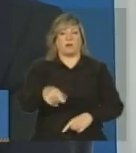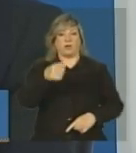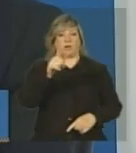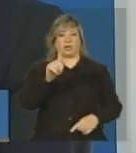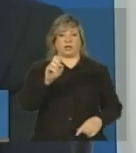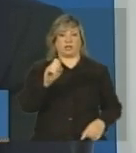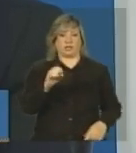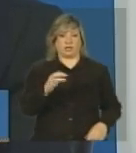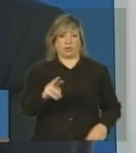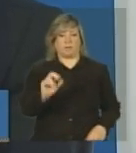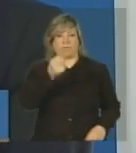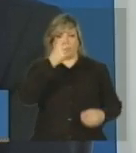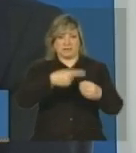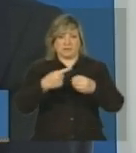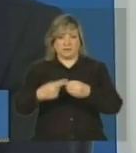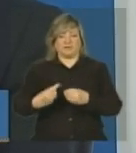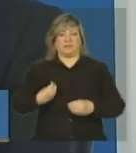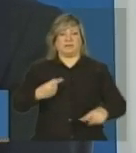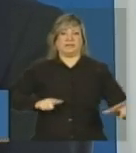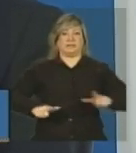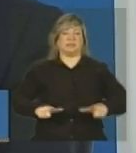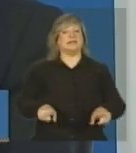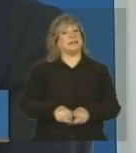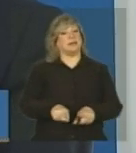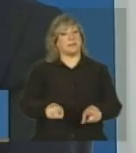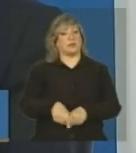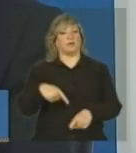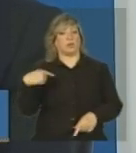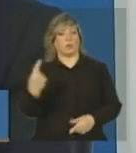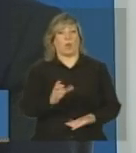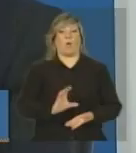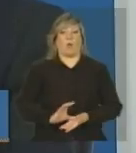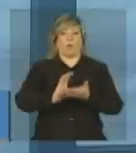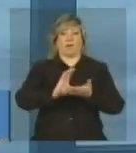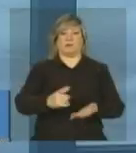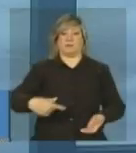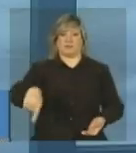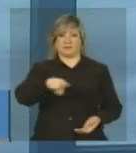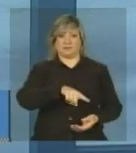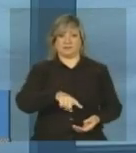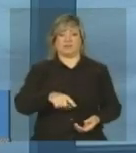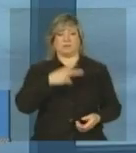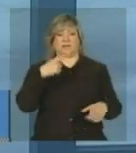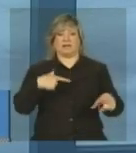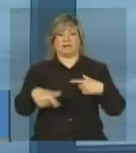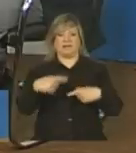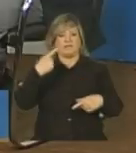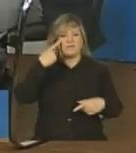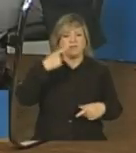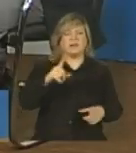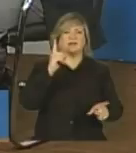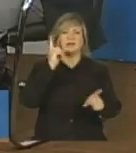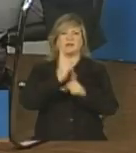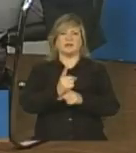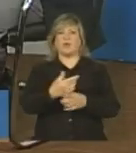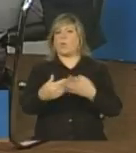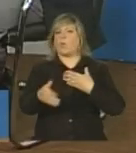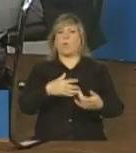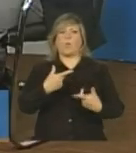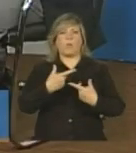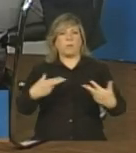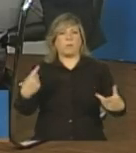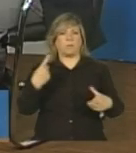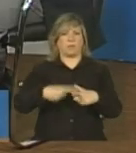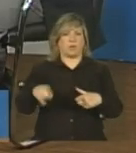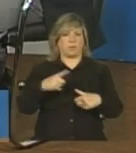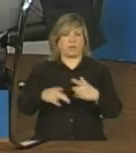municipal e também os conselheiros desses conselhos devem, quando identificar algum tipo de irregularidade, onde